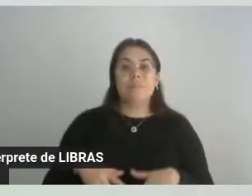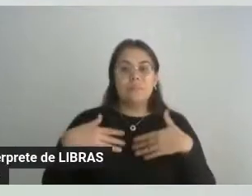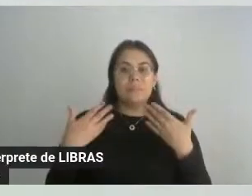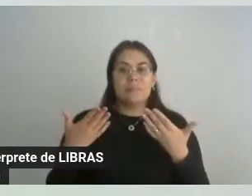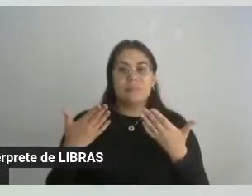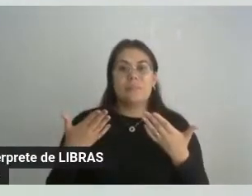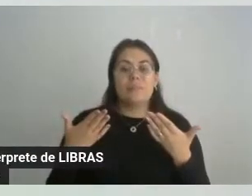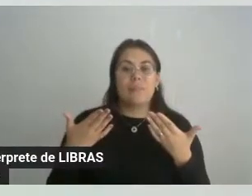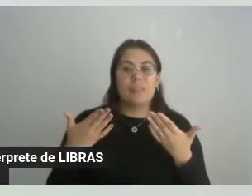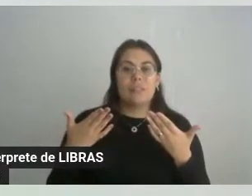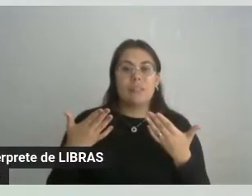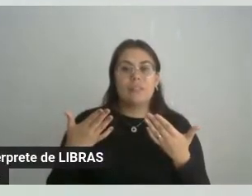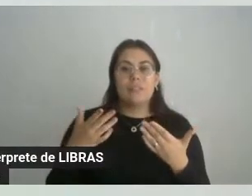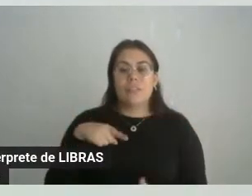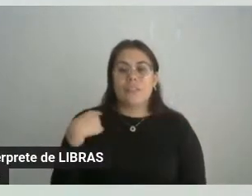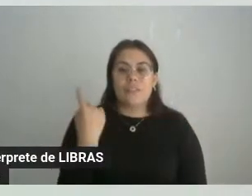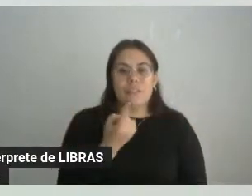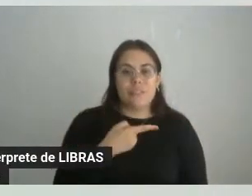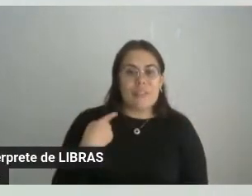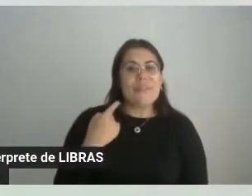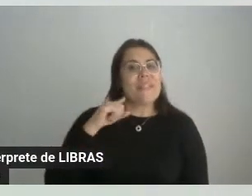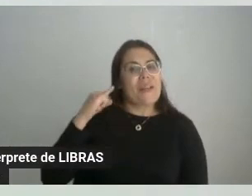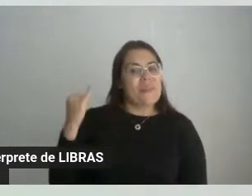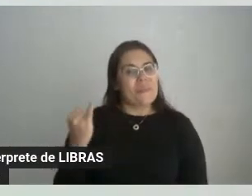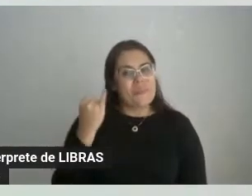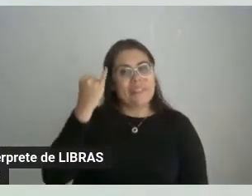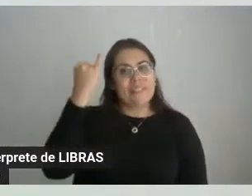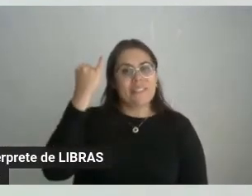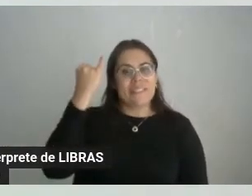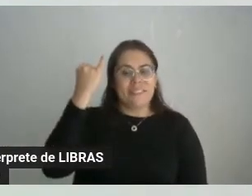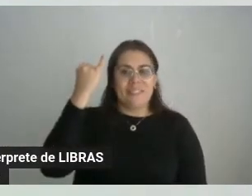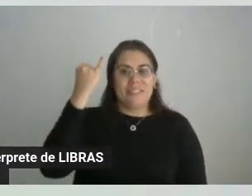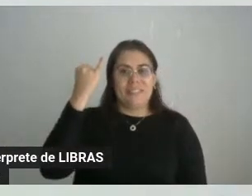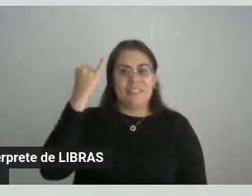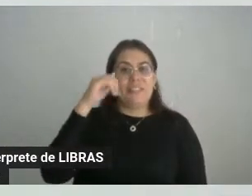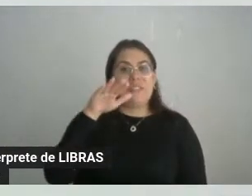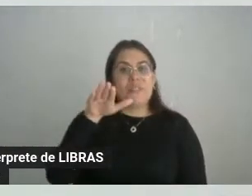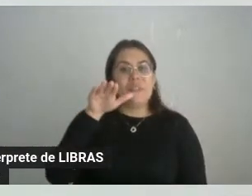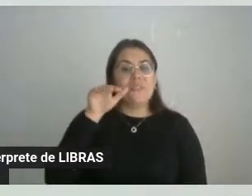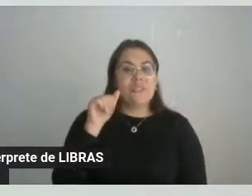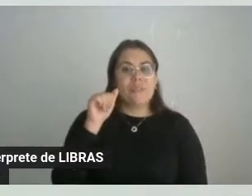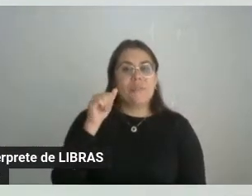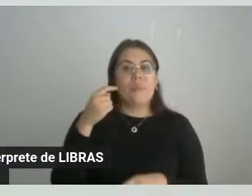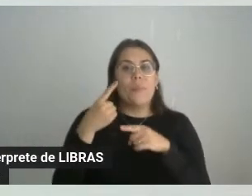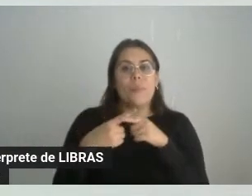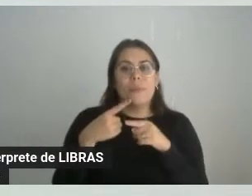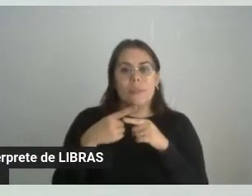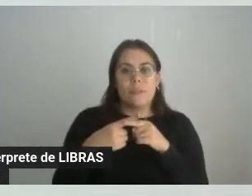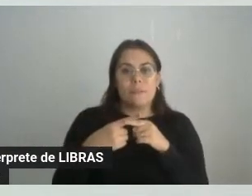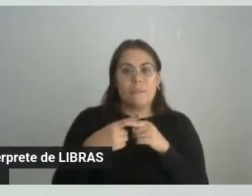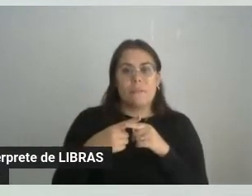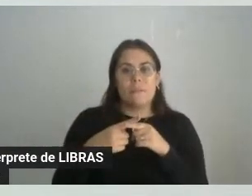para nós, está sendo muito importante. E eu te chamei porque, veja,